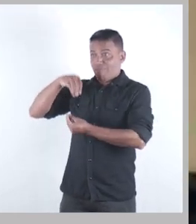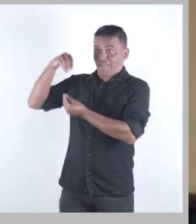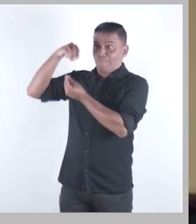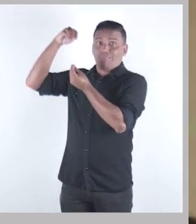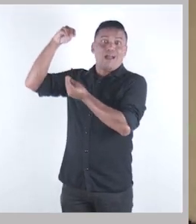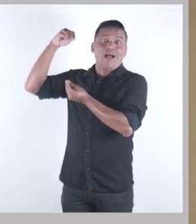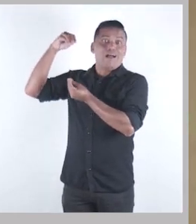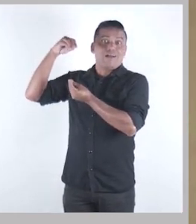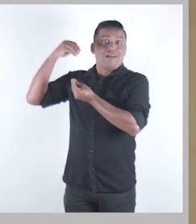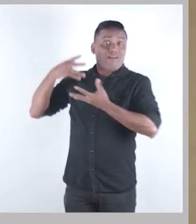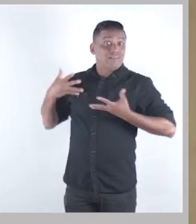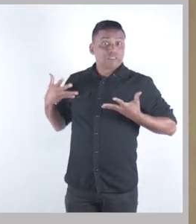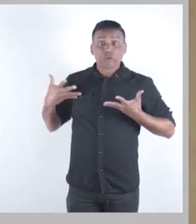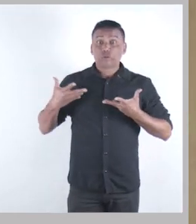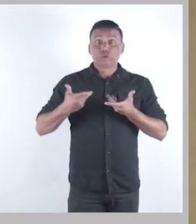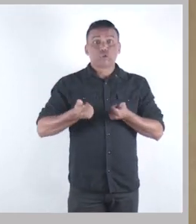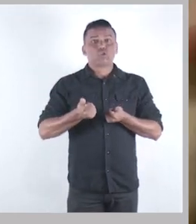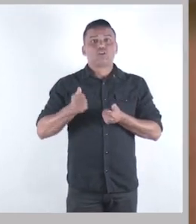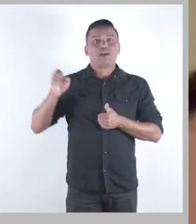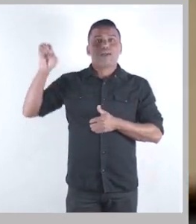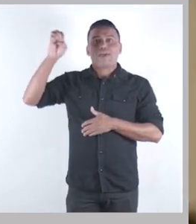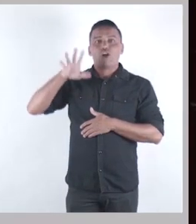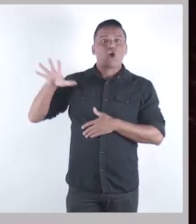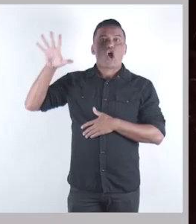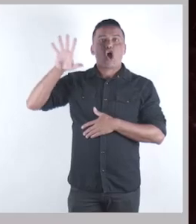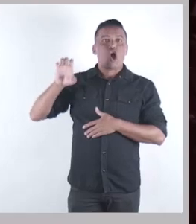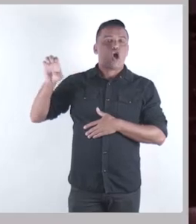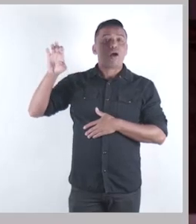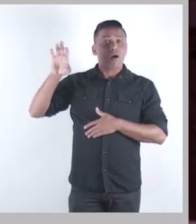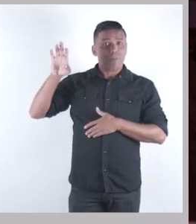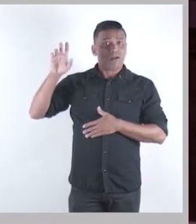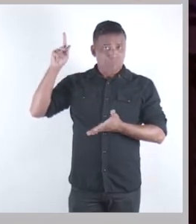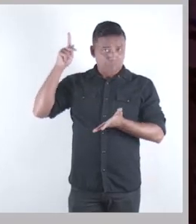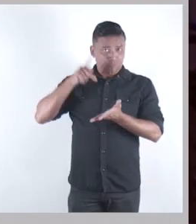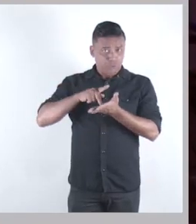definição de fantástico dos europeus, não. Faz parte da realidade.